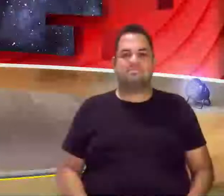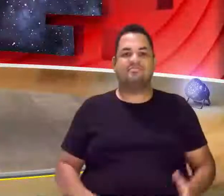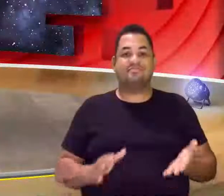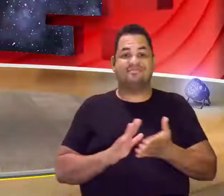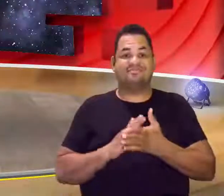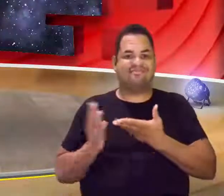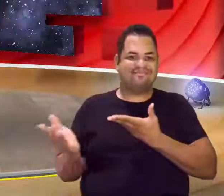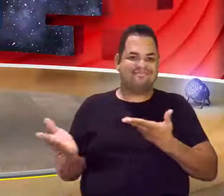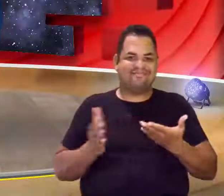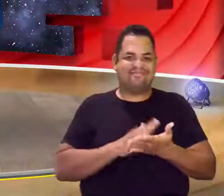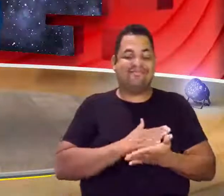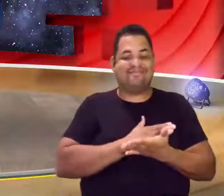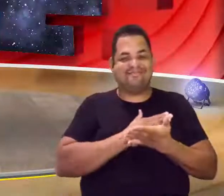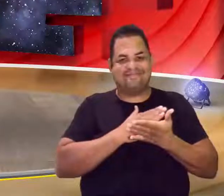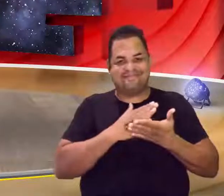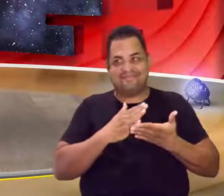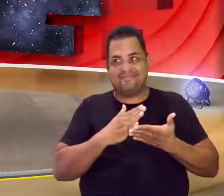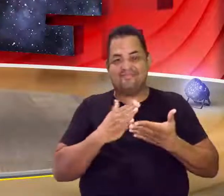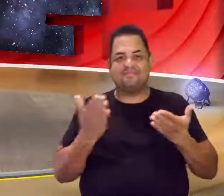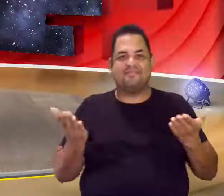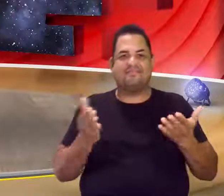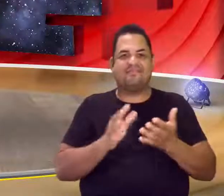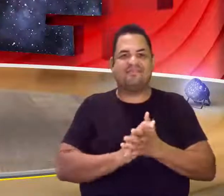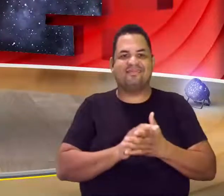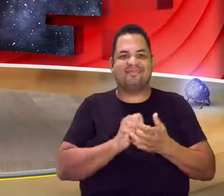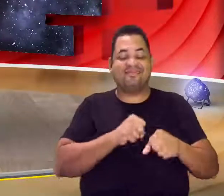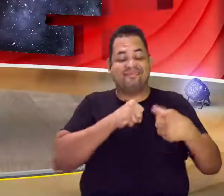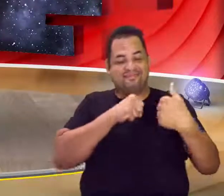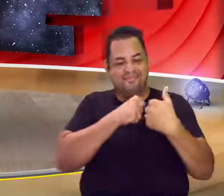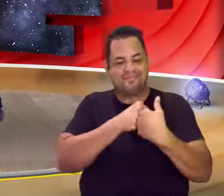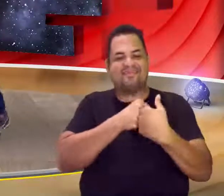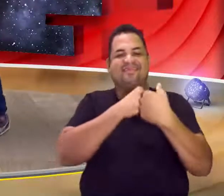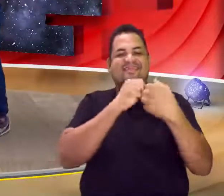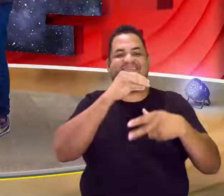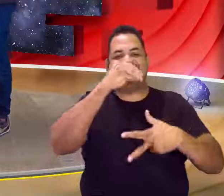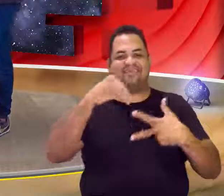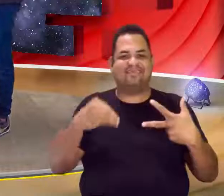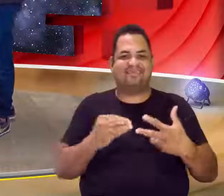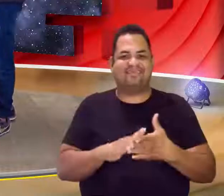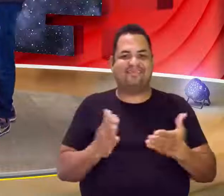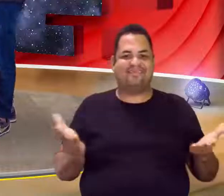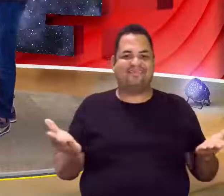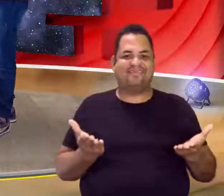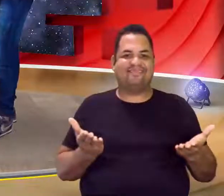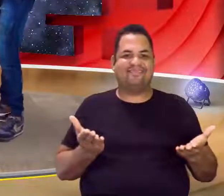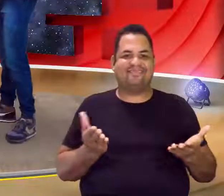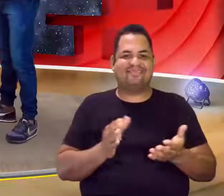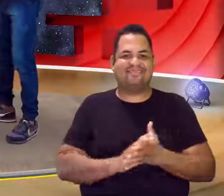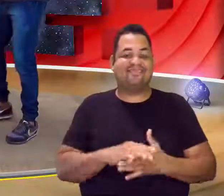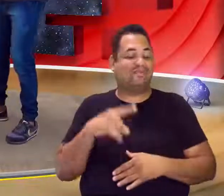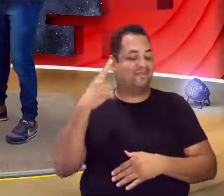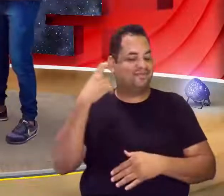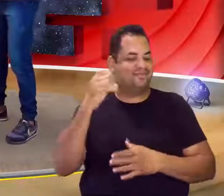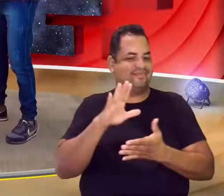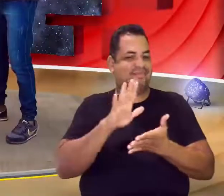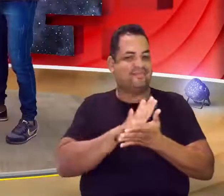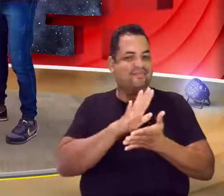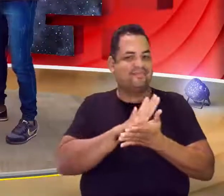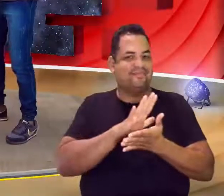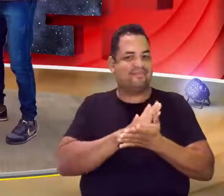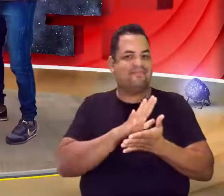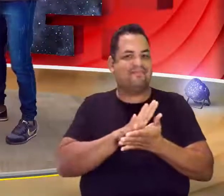E vem que vai começar o Super Enem ativar. E aí, o som da batida na palma da